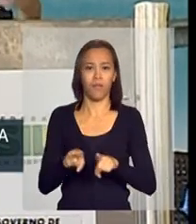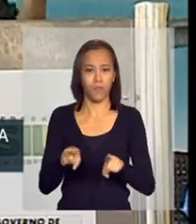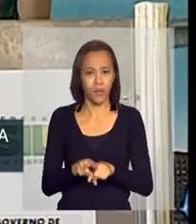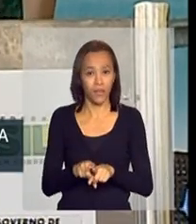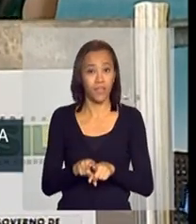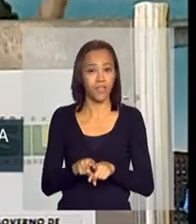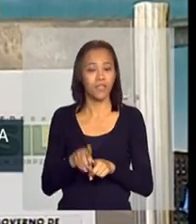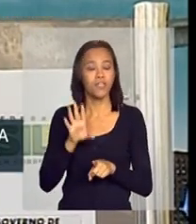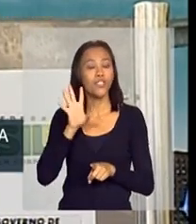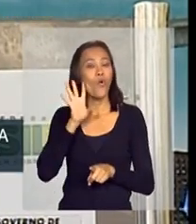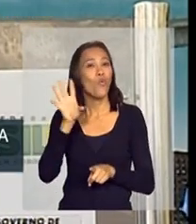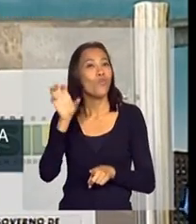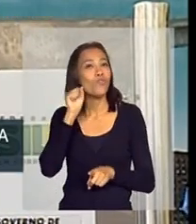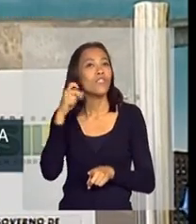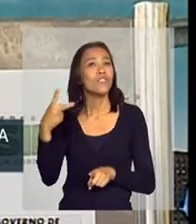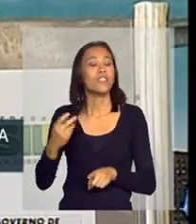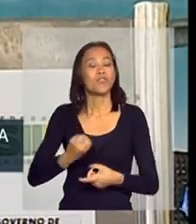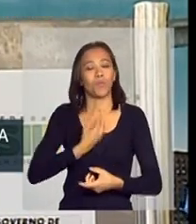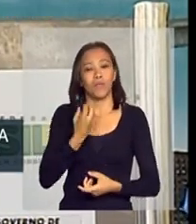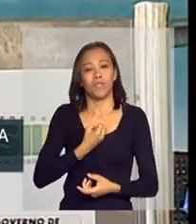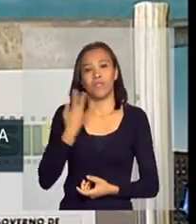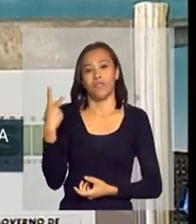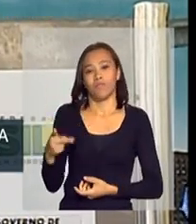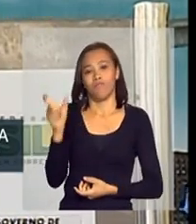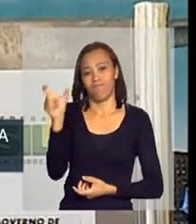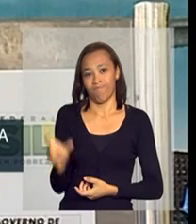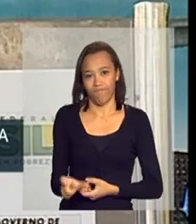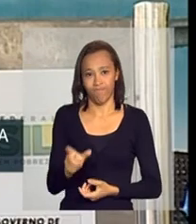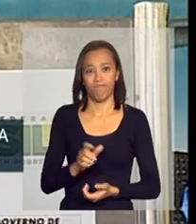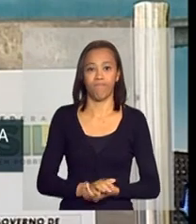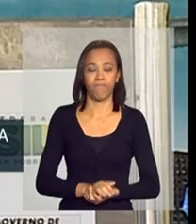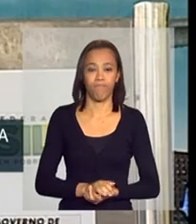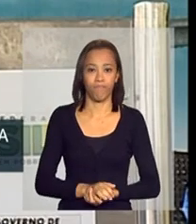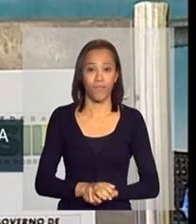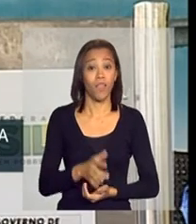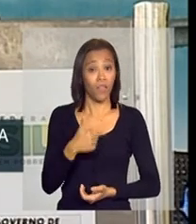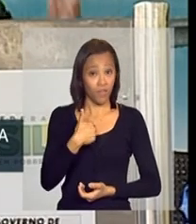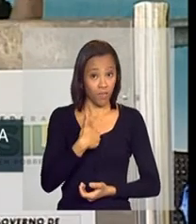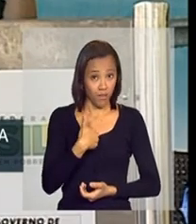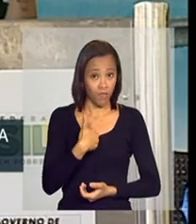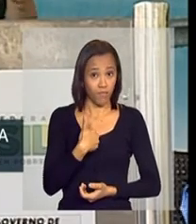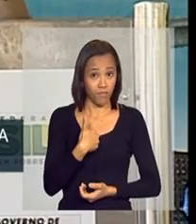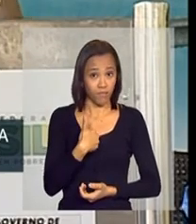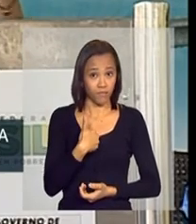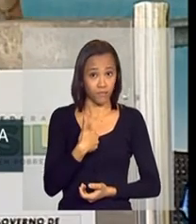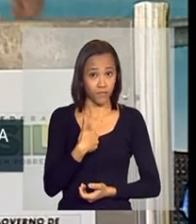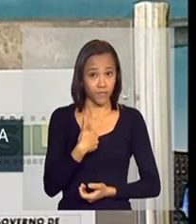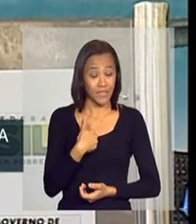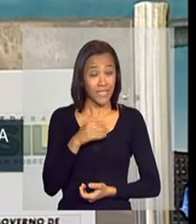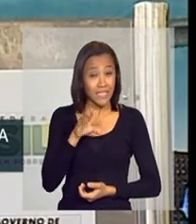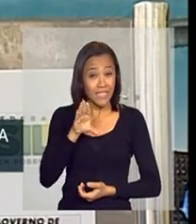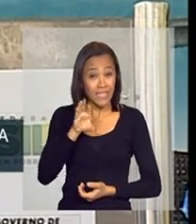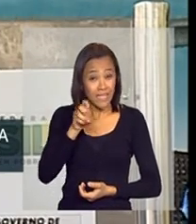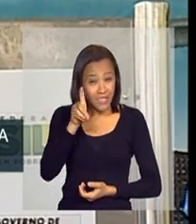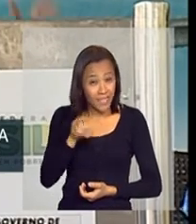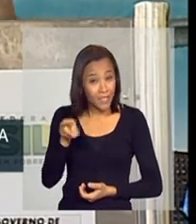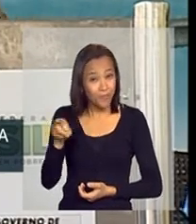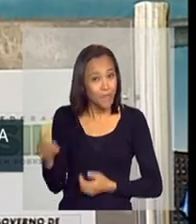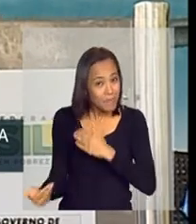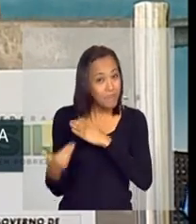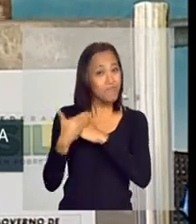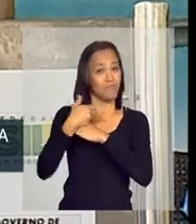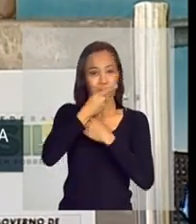de escutar as poesias do Deda. E eu espero que cedo ele me